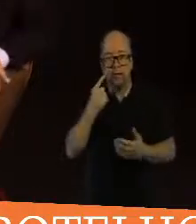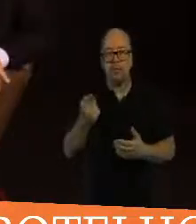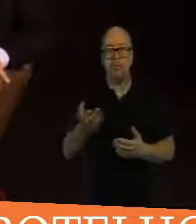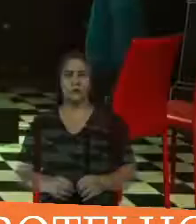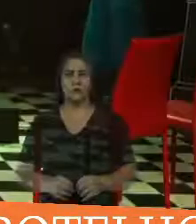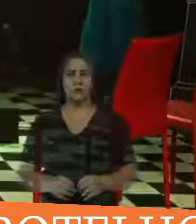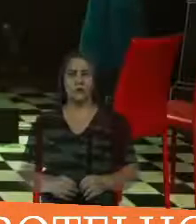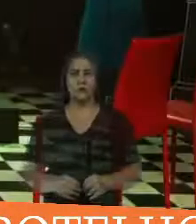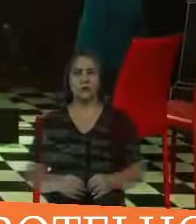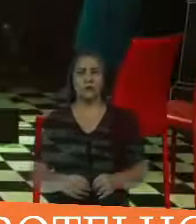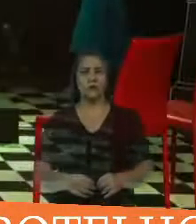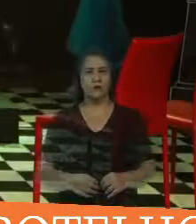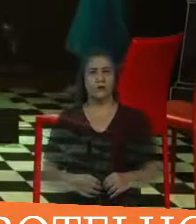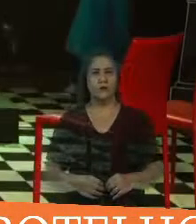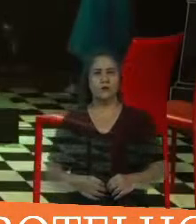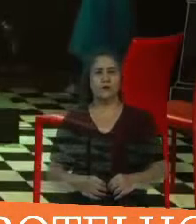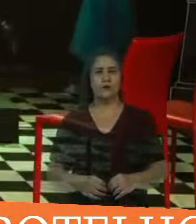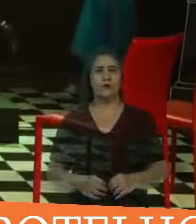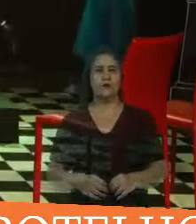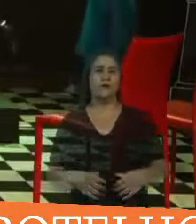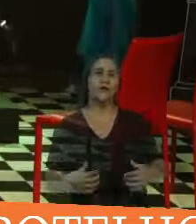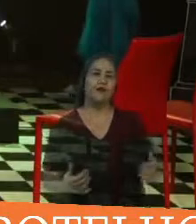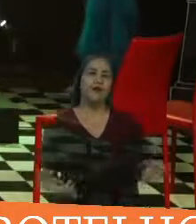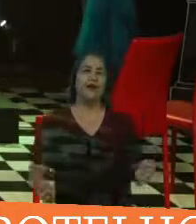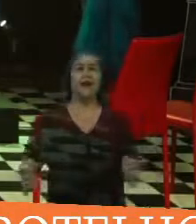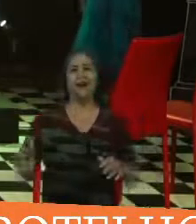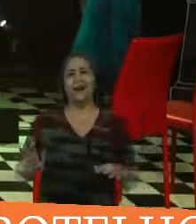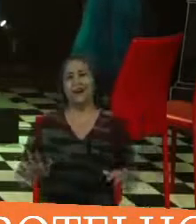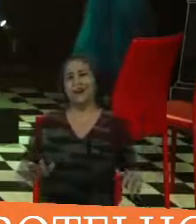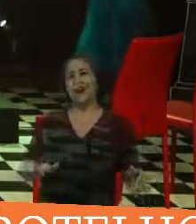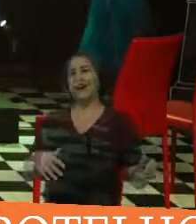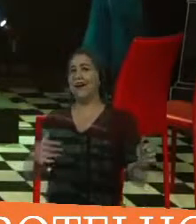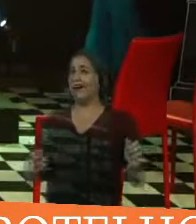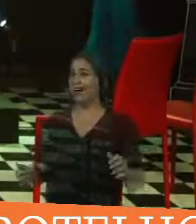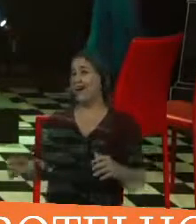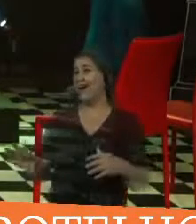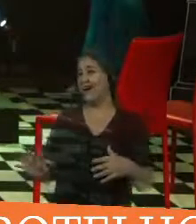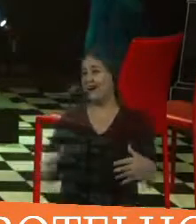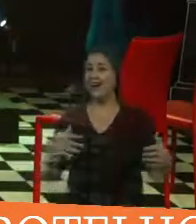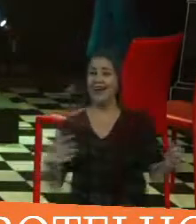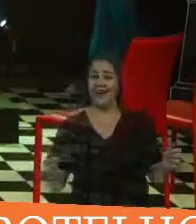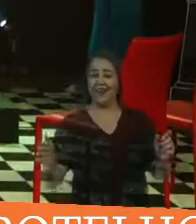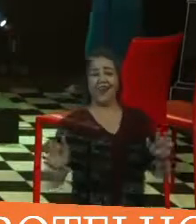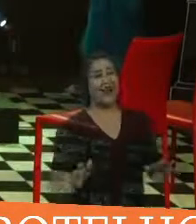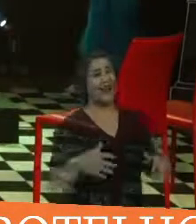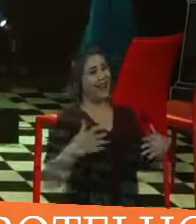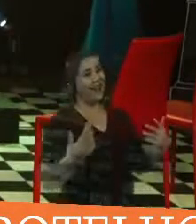Não, não, não.